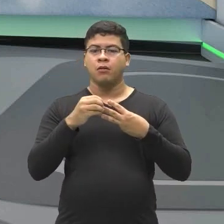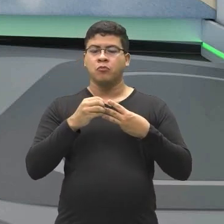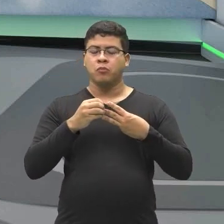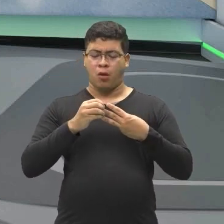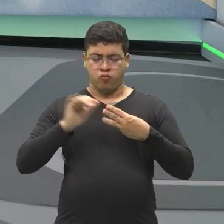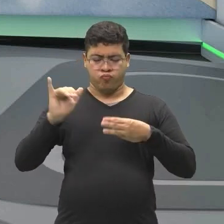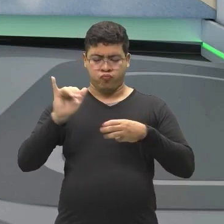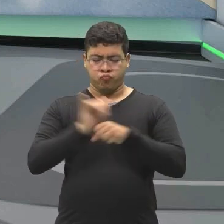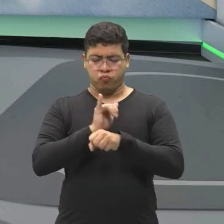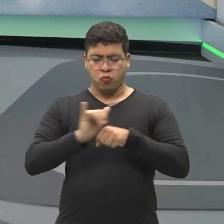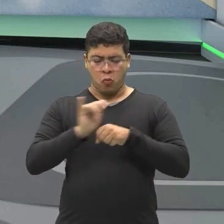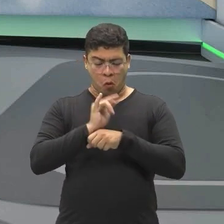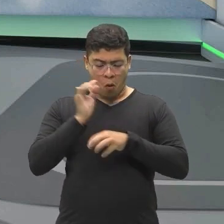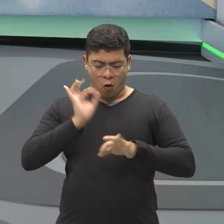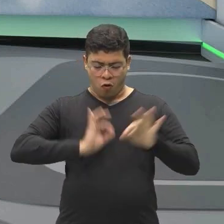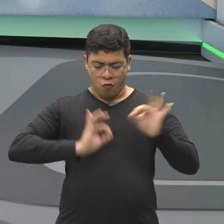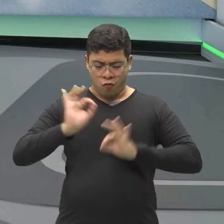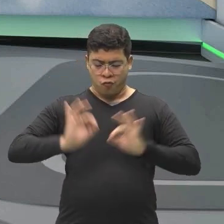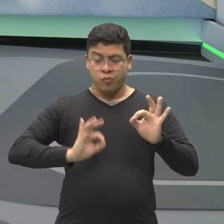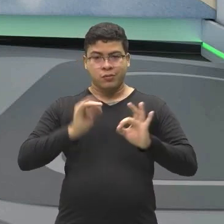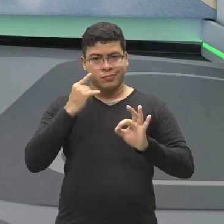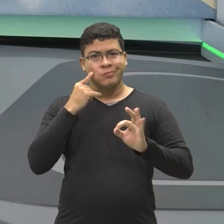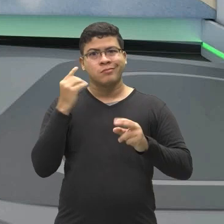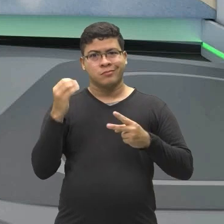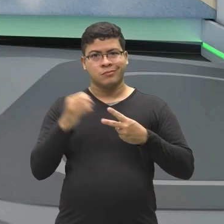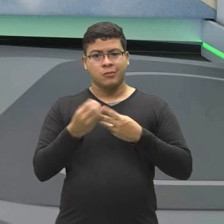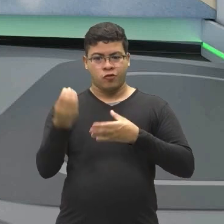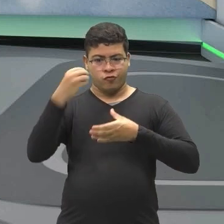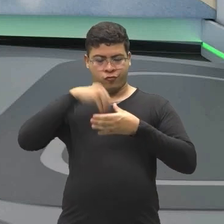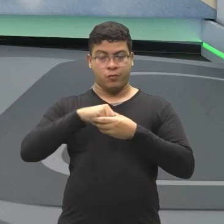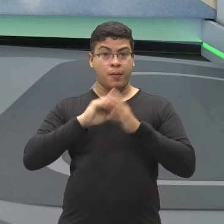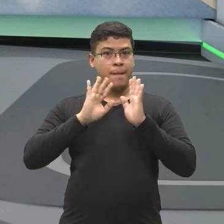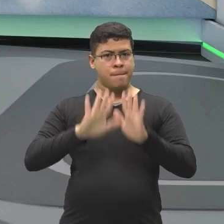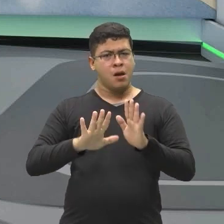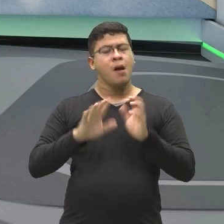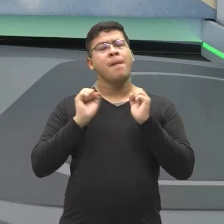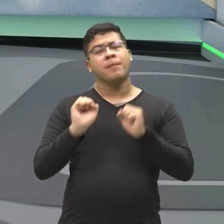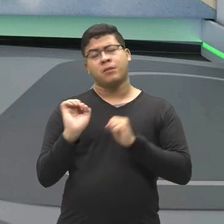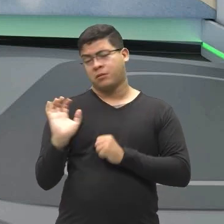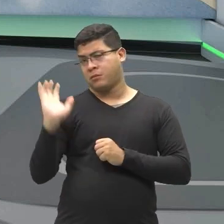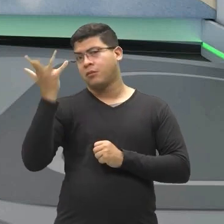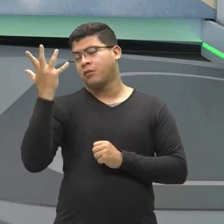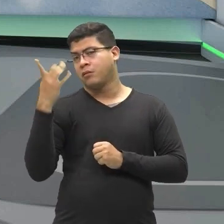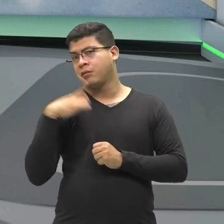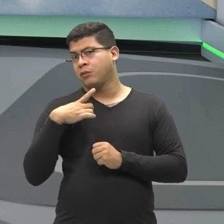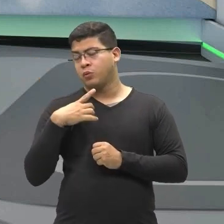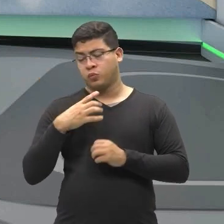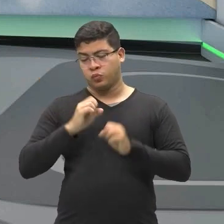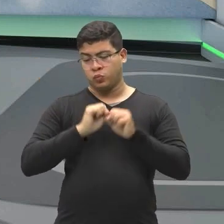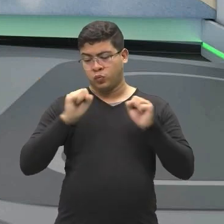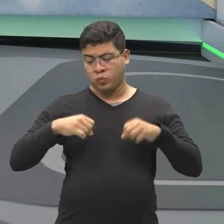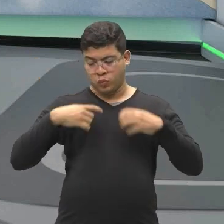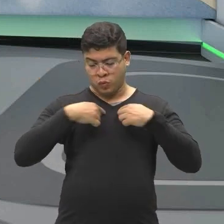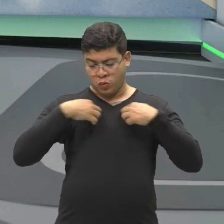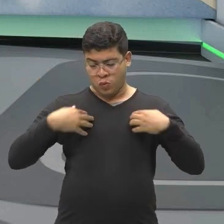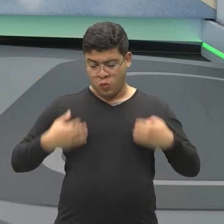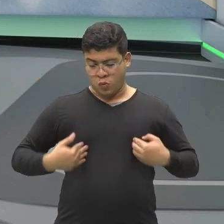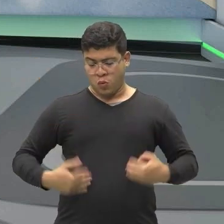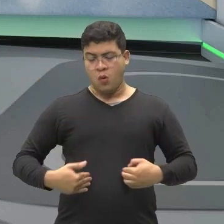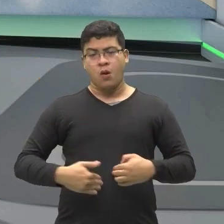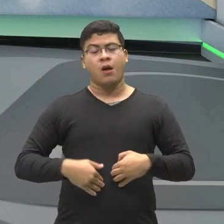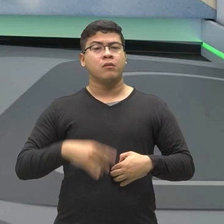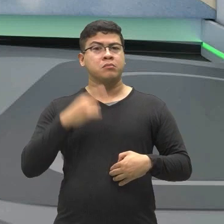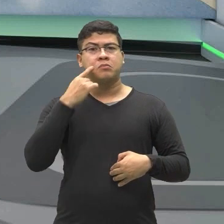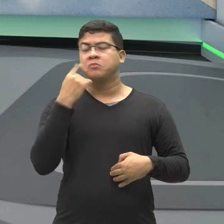corpo contra qualquer agente invasor. Só que pode acontecer de o nosso sistema imunológico não